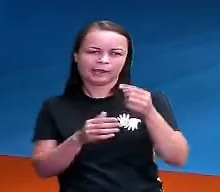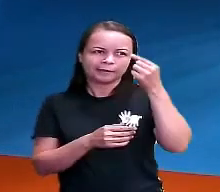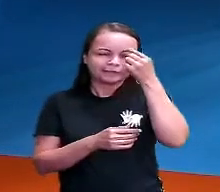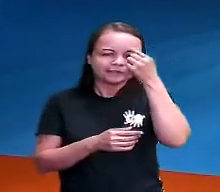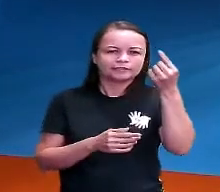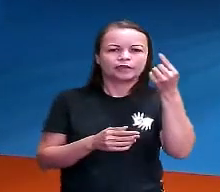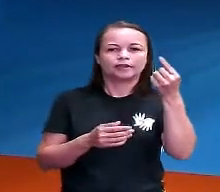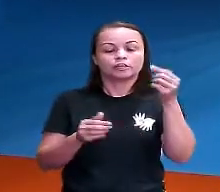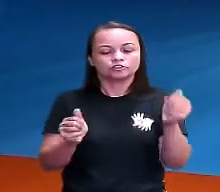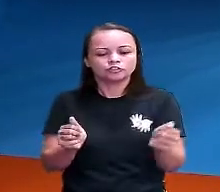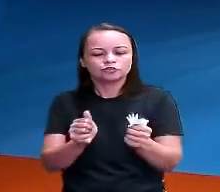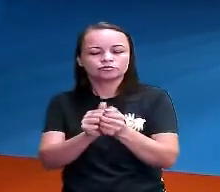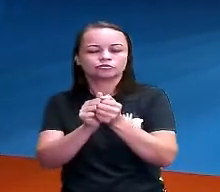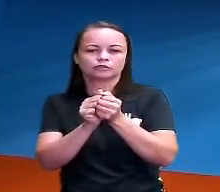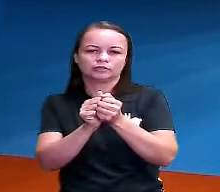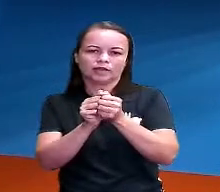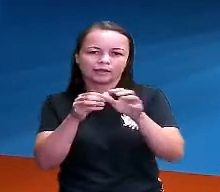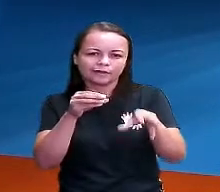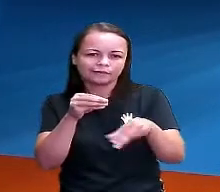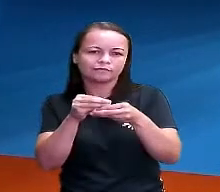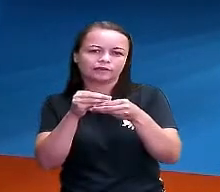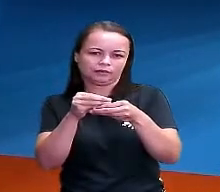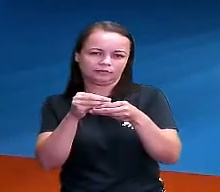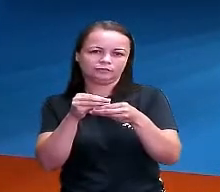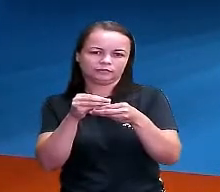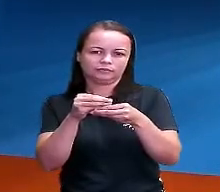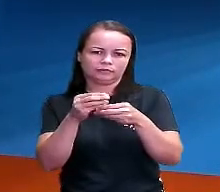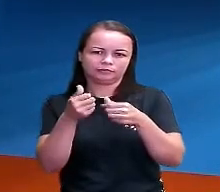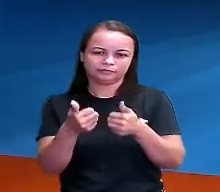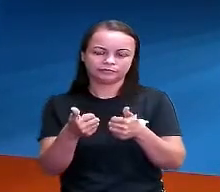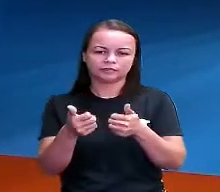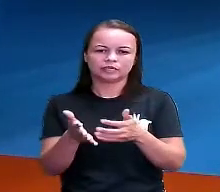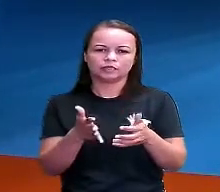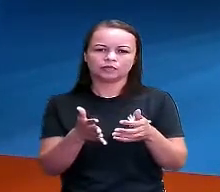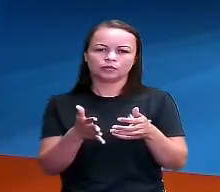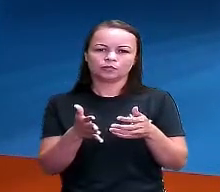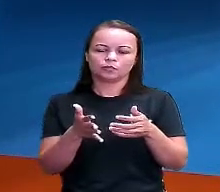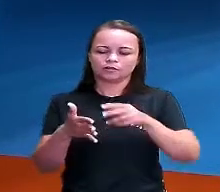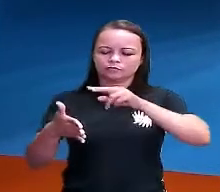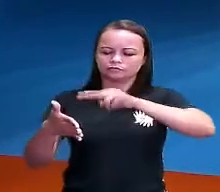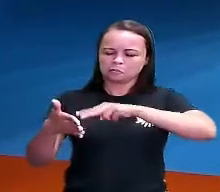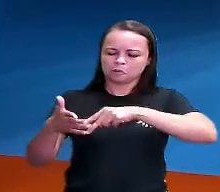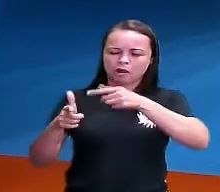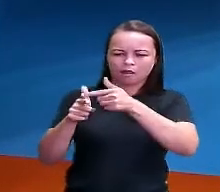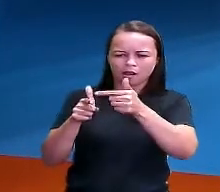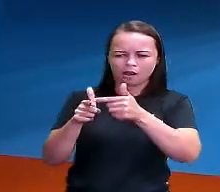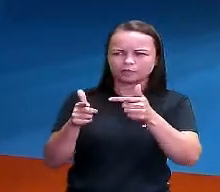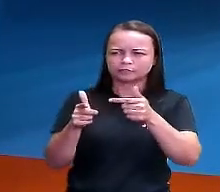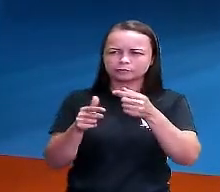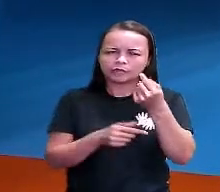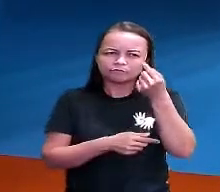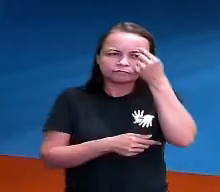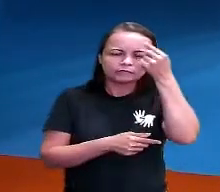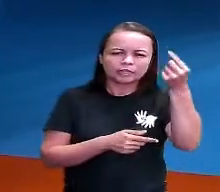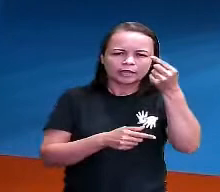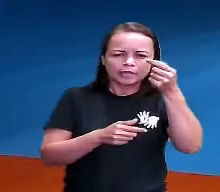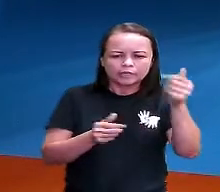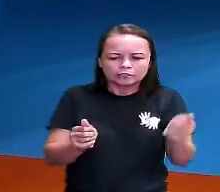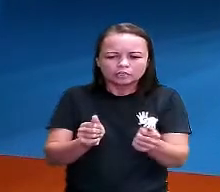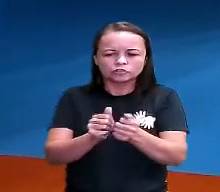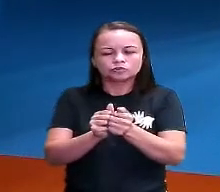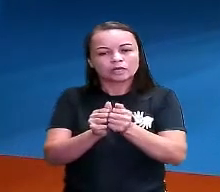de juntar e de acrescentar, tá bom? Quando eu ler o problema, se me der a ideia de juntar ou